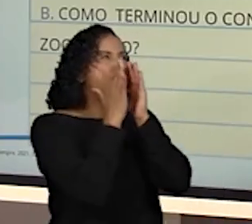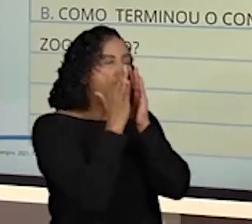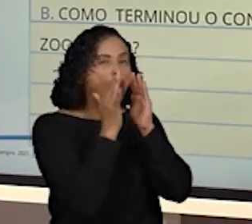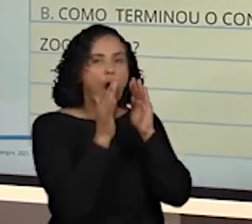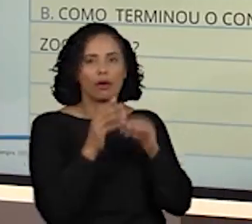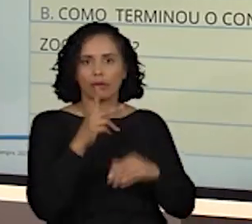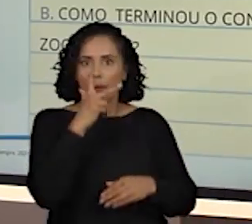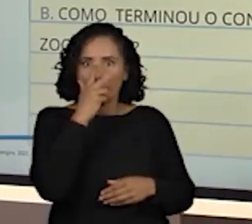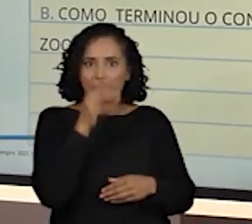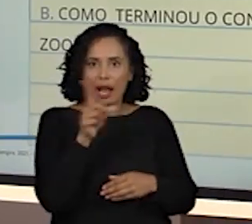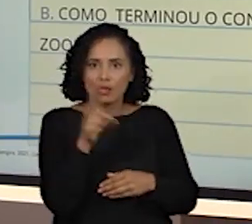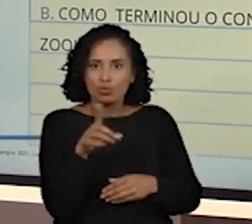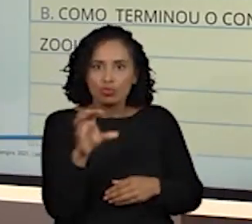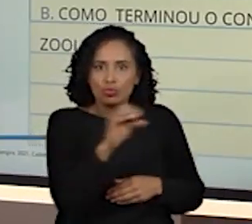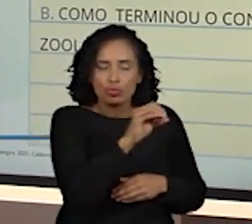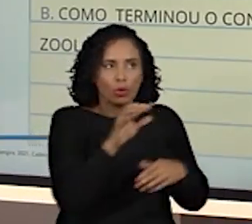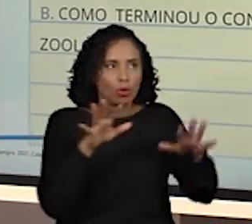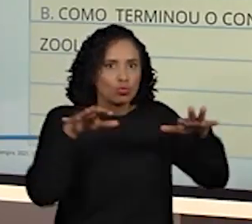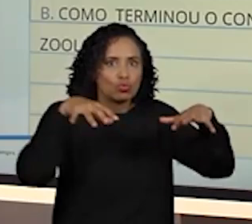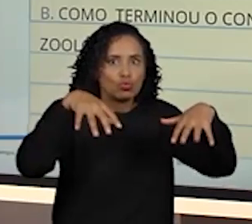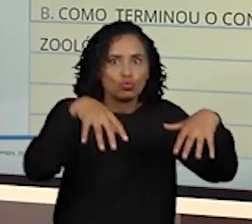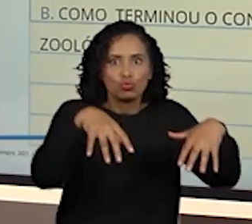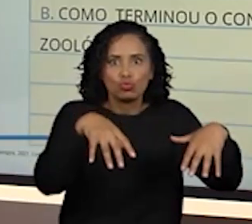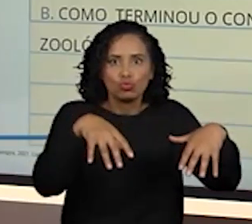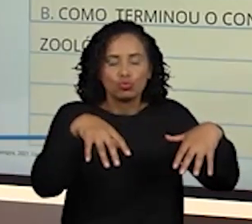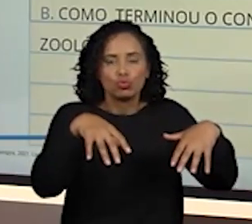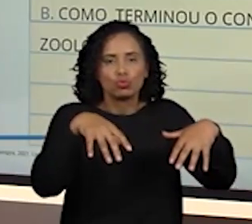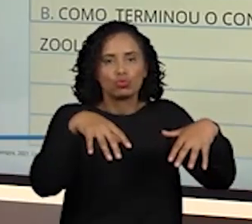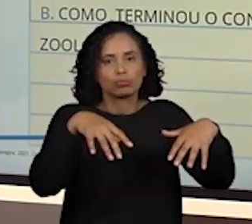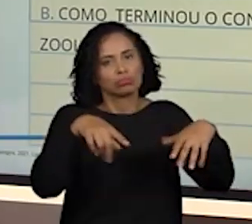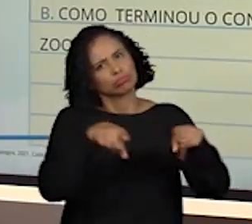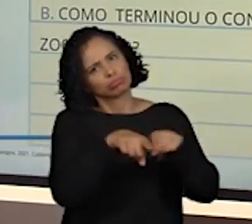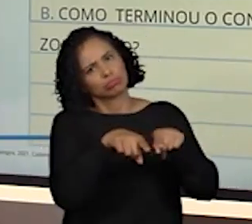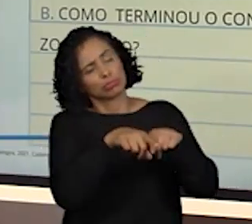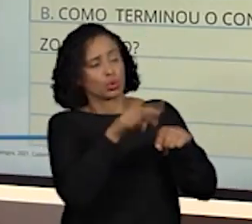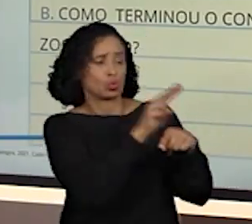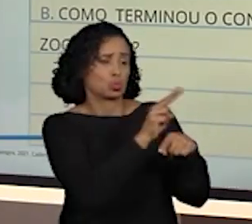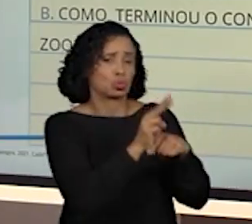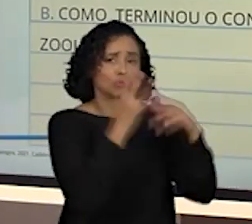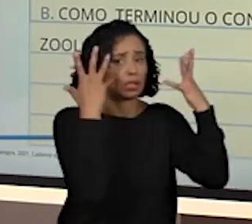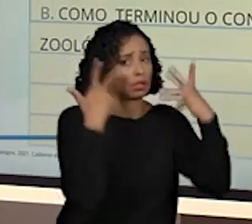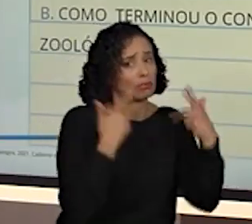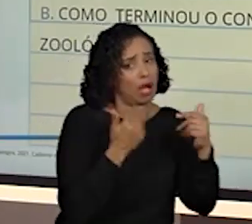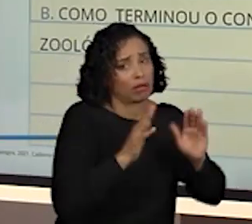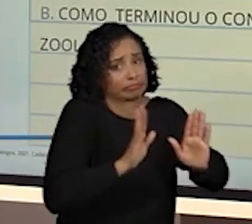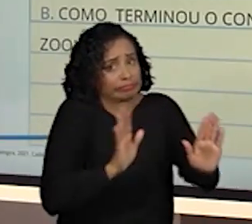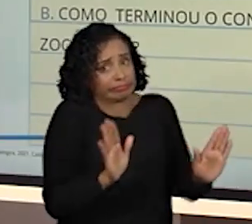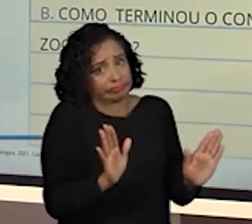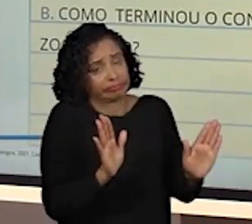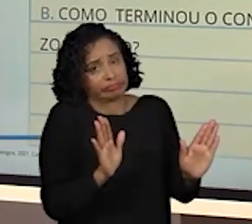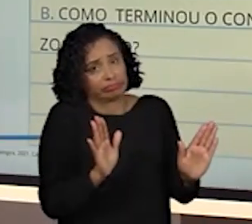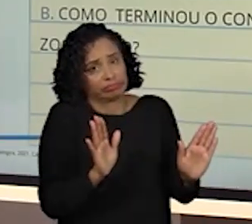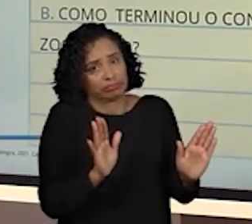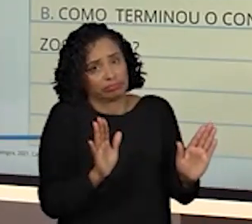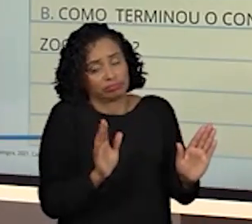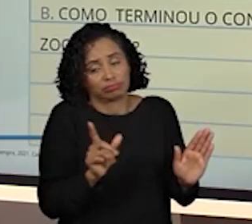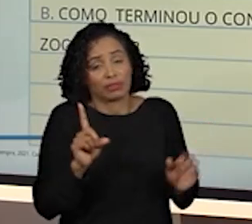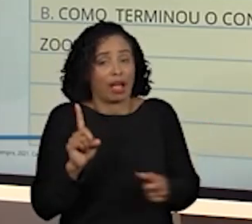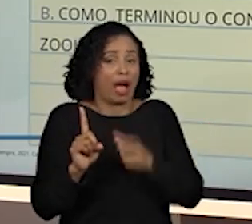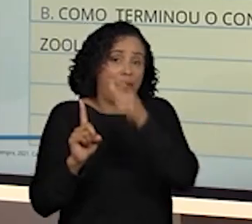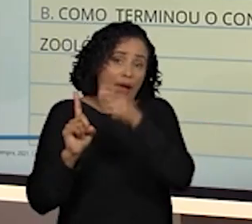o zoológico, a cidade, e ao mesmo tempo cuidando dos animais. Porque, veja, este pregador de peça